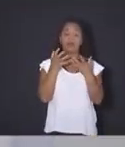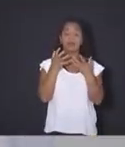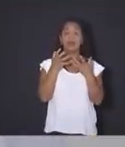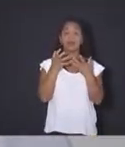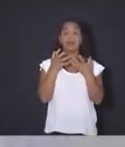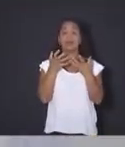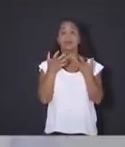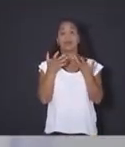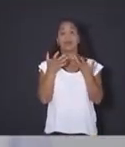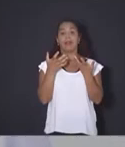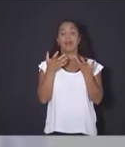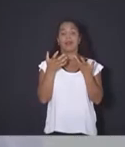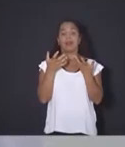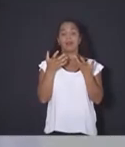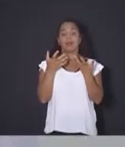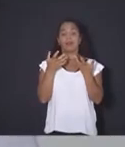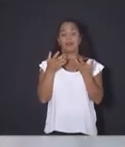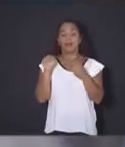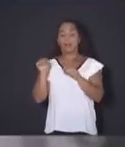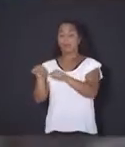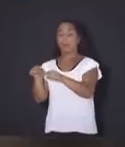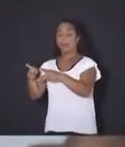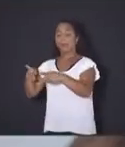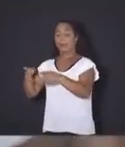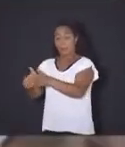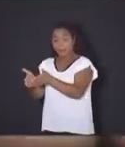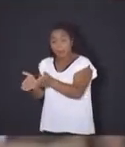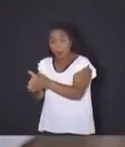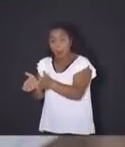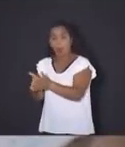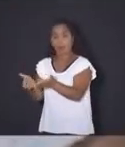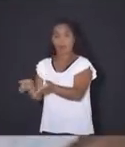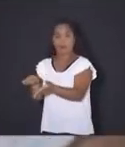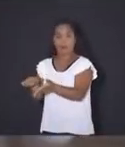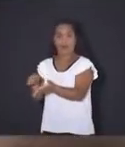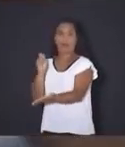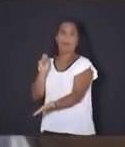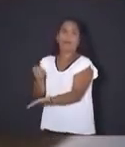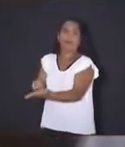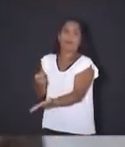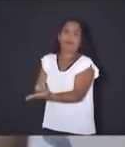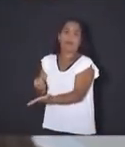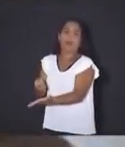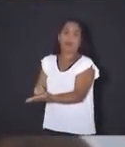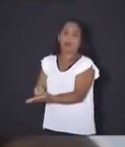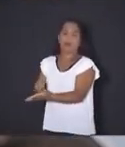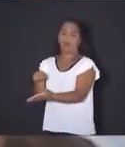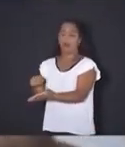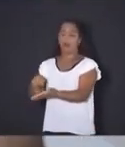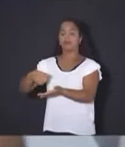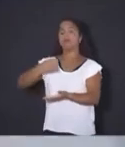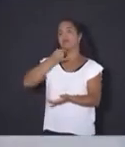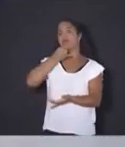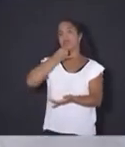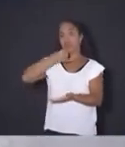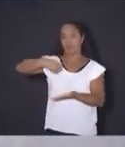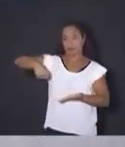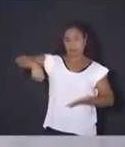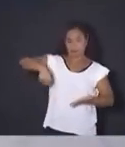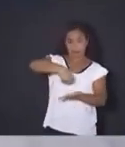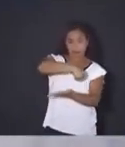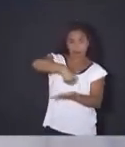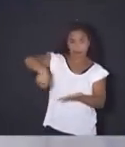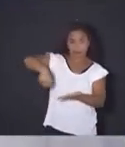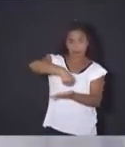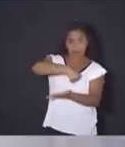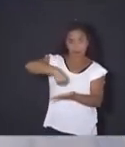mais pobre que ao comprar um ferro de passar paga o mesmo imposto sobre o ferro de passar que um